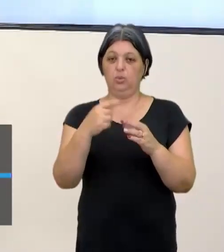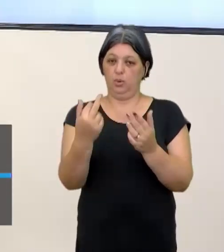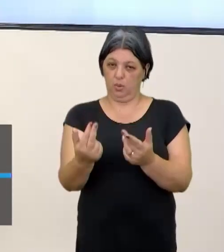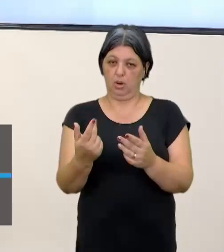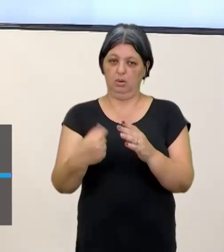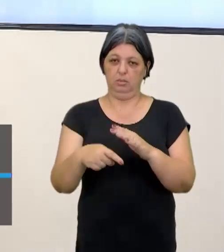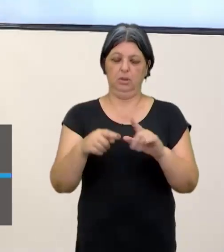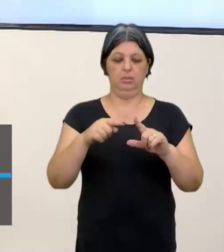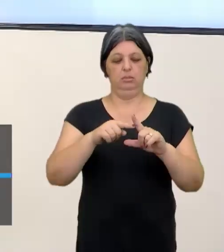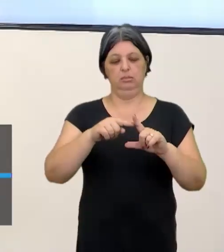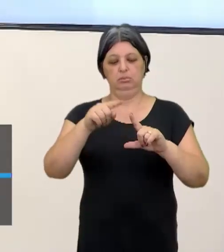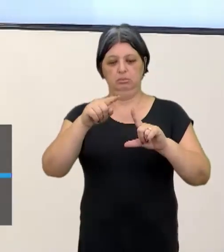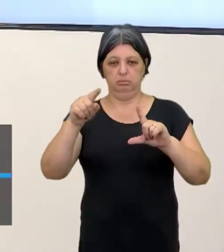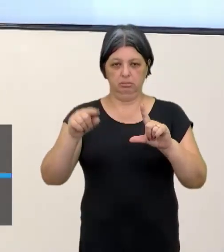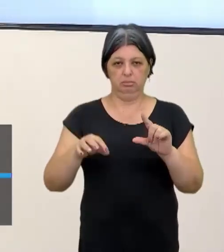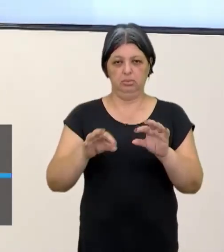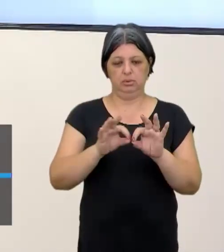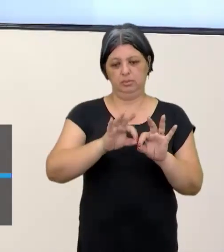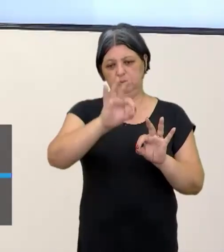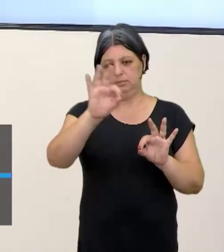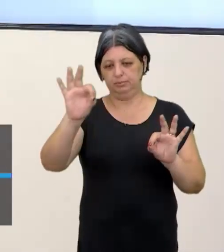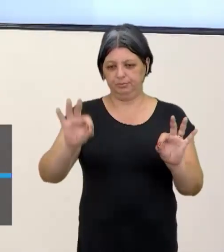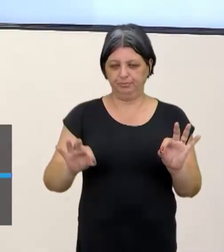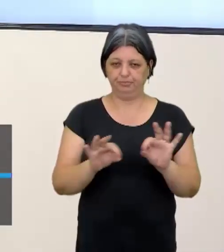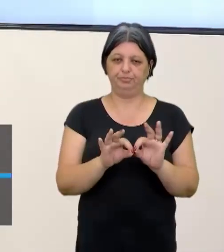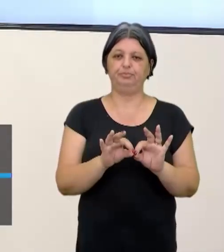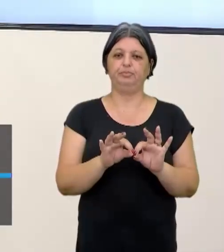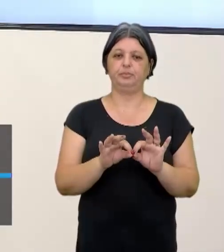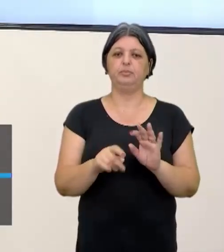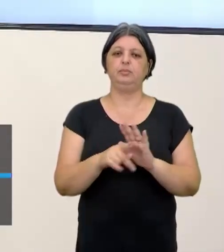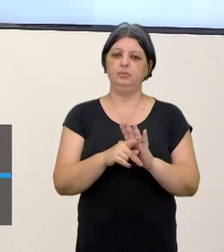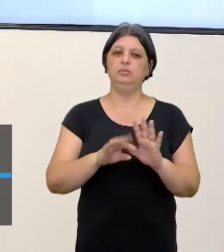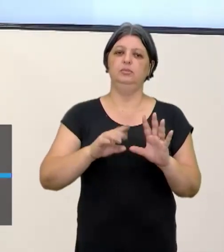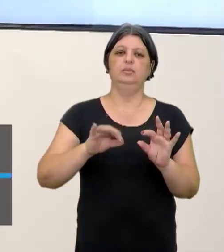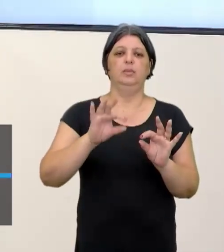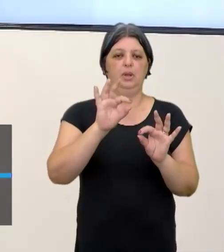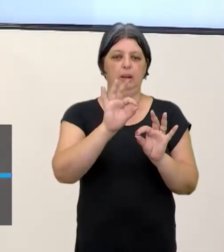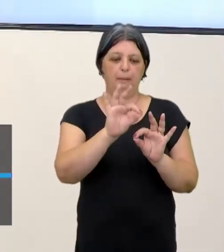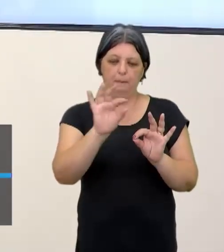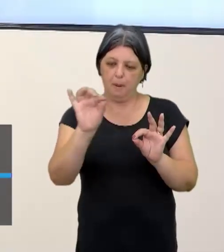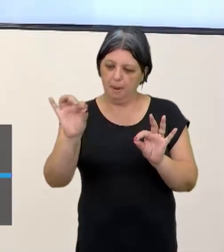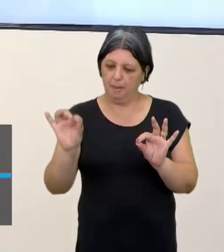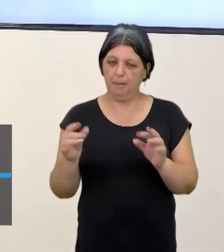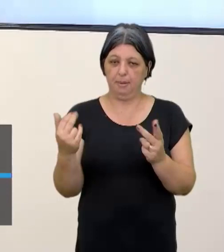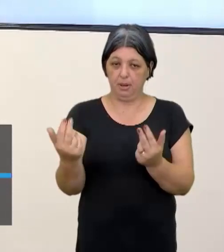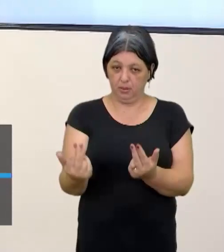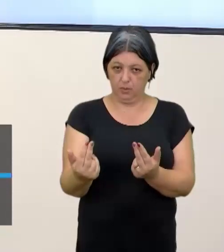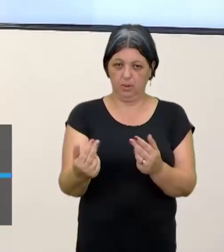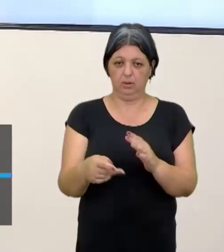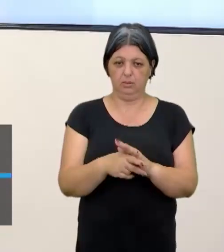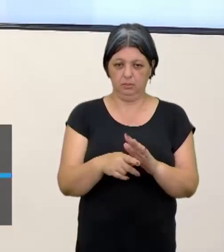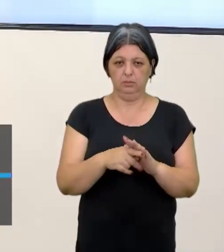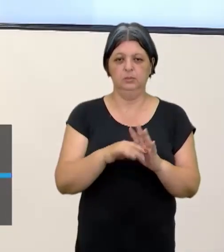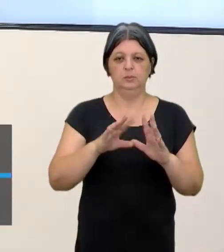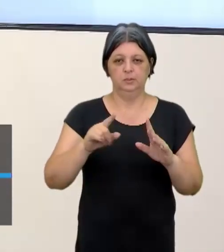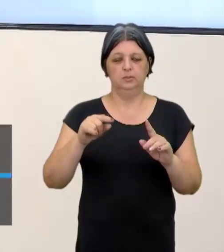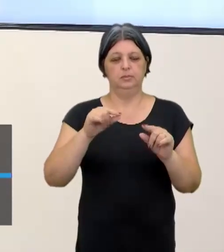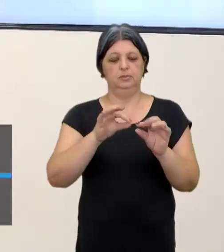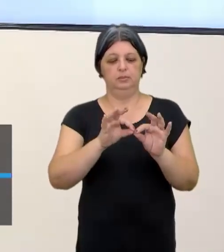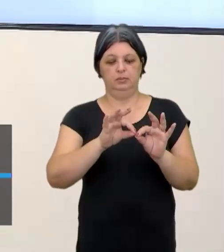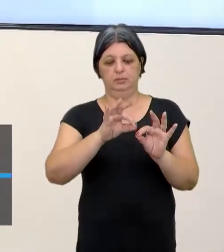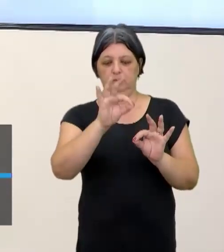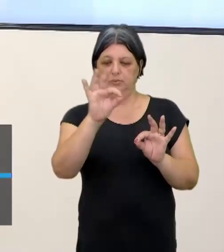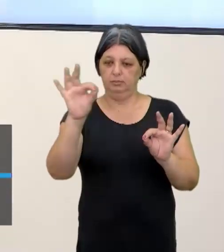quadrado, todos os ângulos são iguais, pega lá pentágonos regulares, que tem todos os ângulos iguais, triângulos equiláteros, que tem todos iguais, para